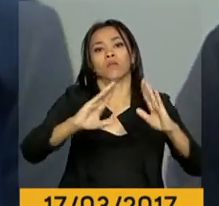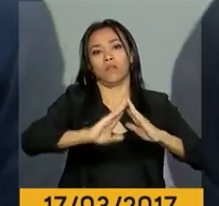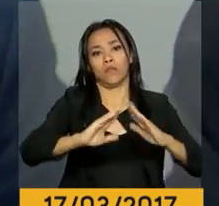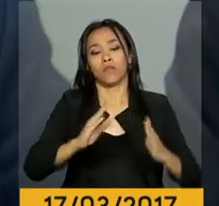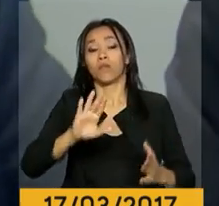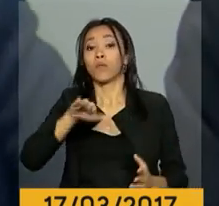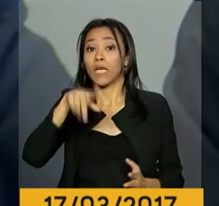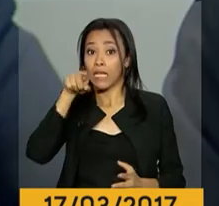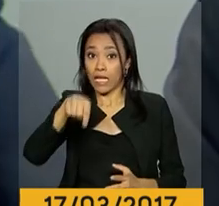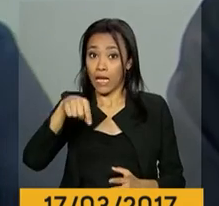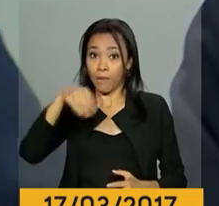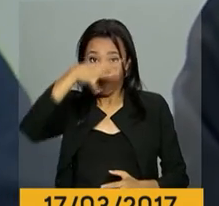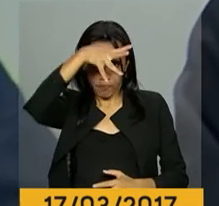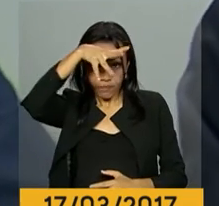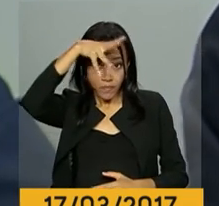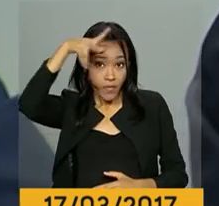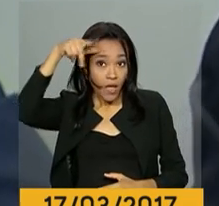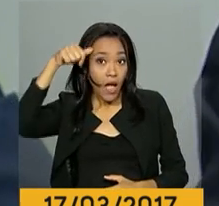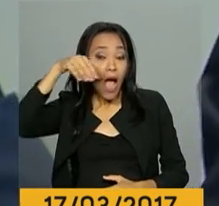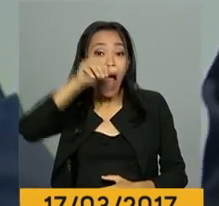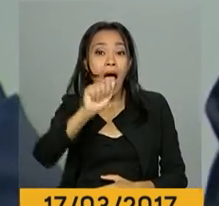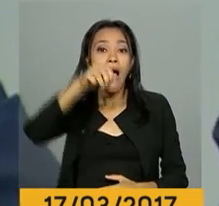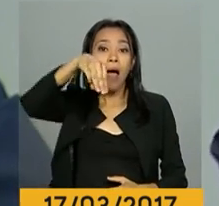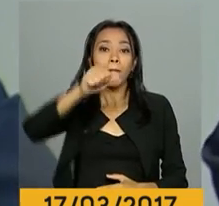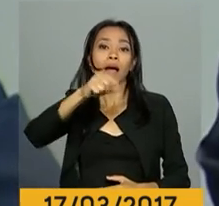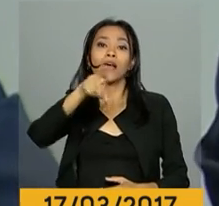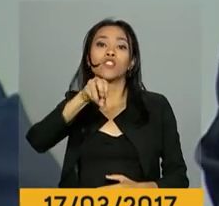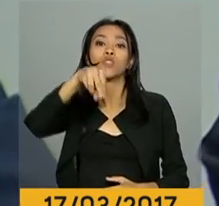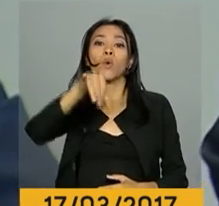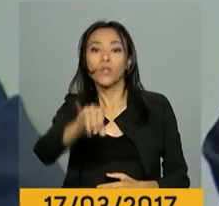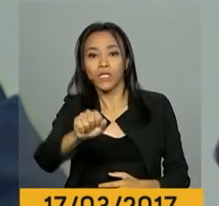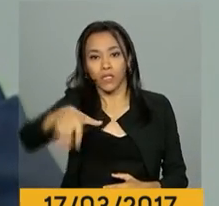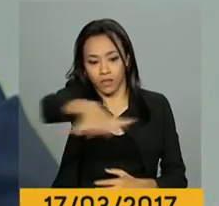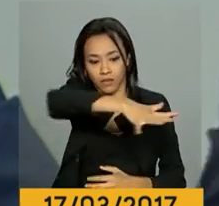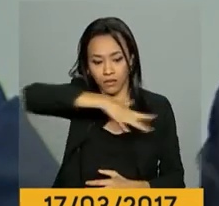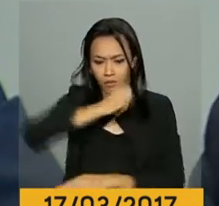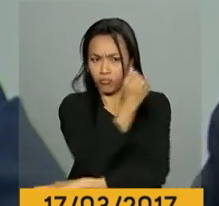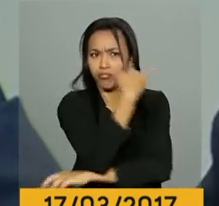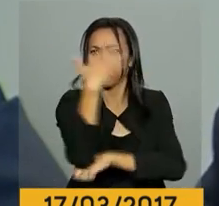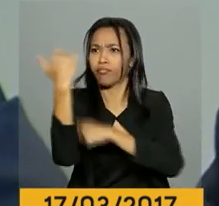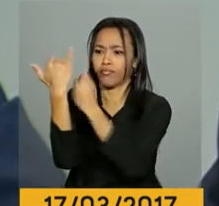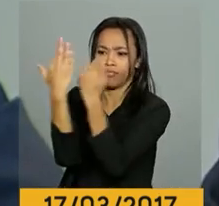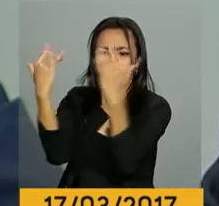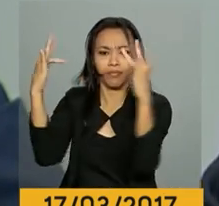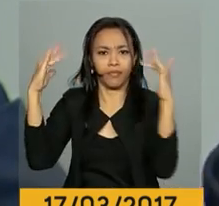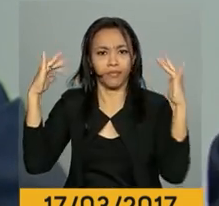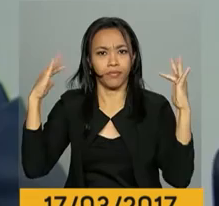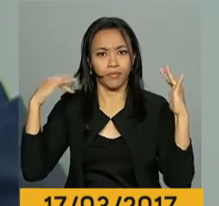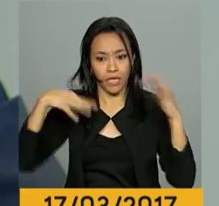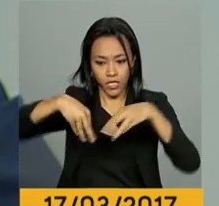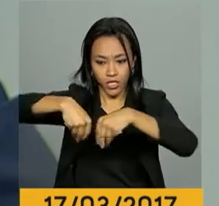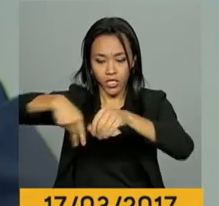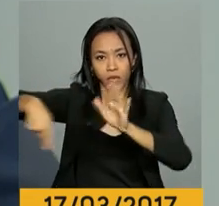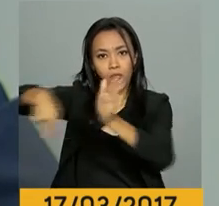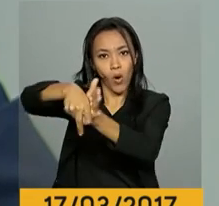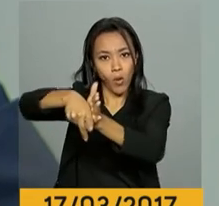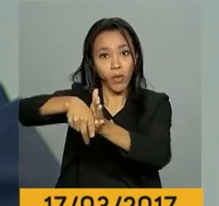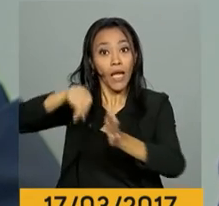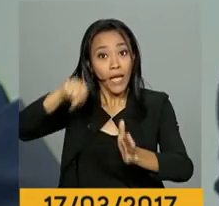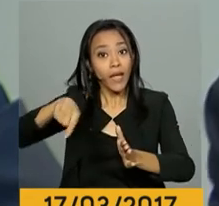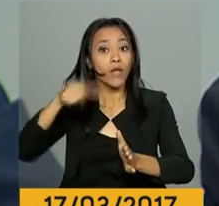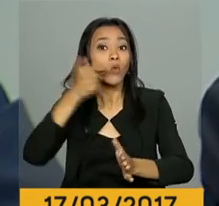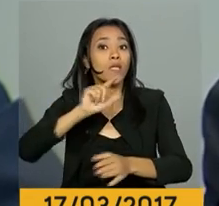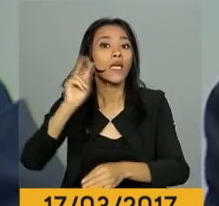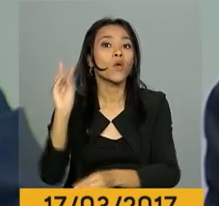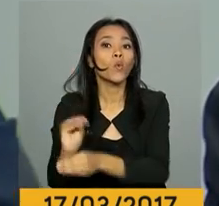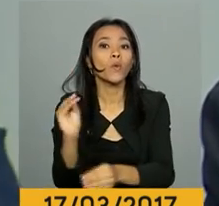você dá o título para alguém que está assentado lá quase no meio da floresta, ele passa a proteger o meio ambiente, porque aquilo passa a ser uma coisa dele.